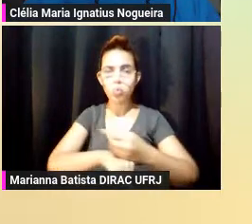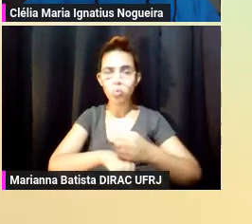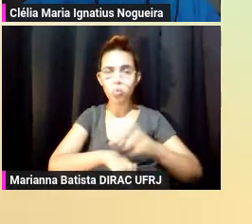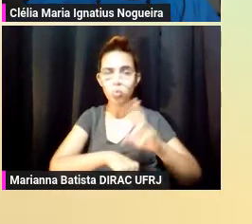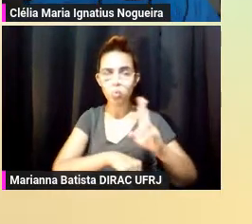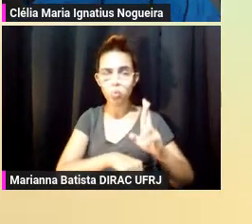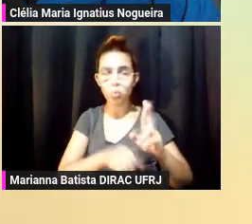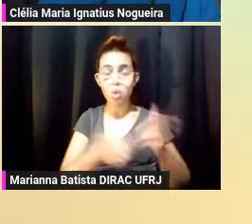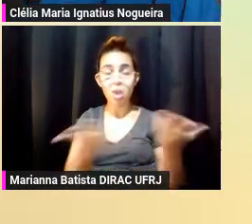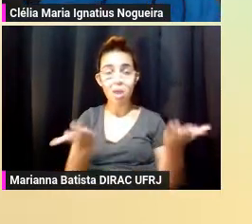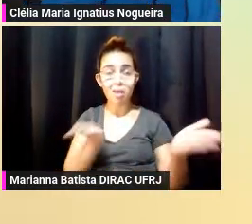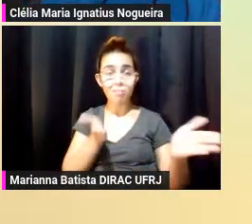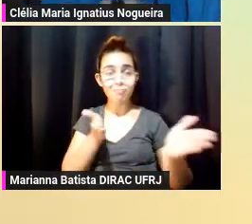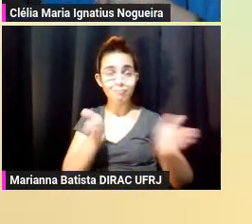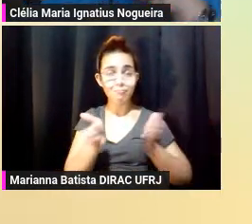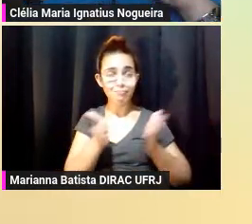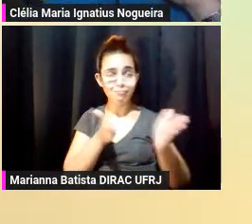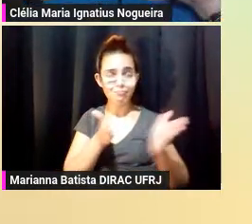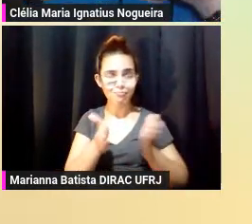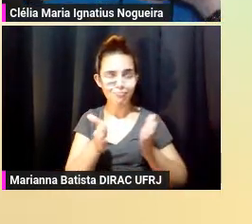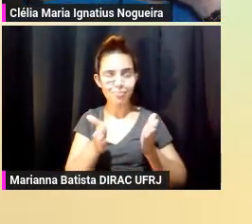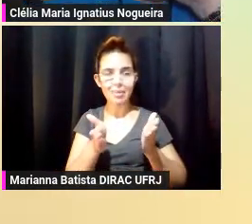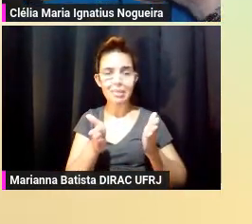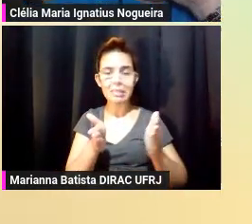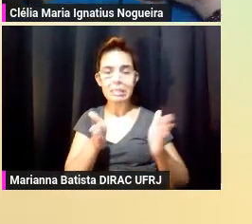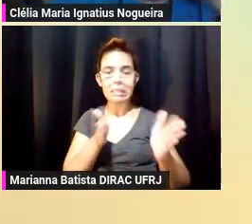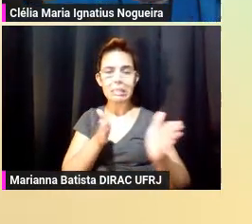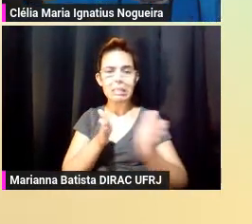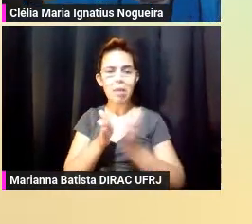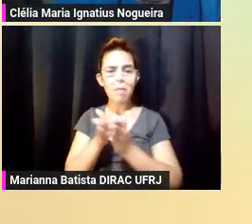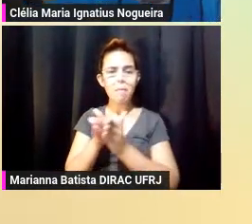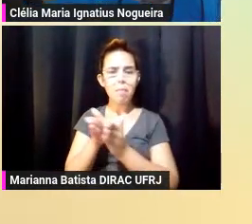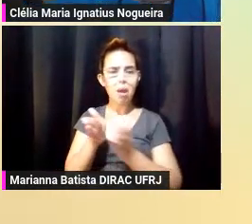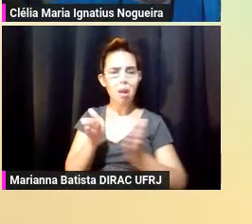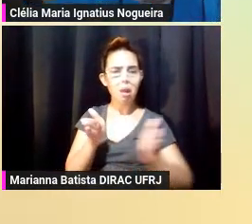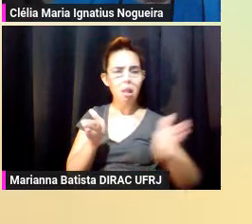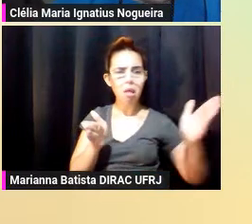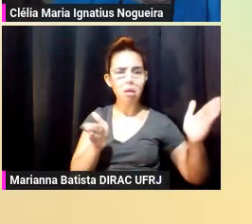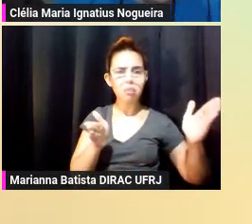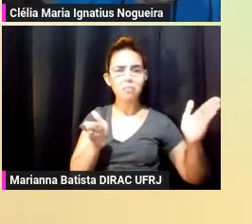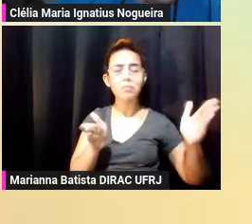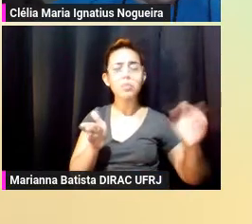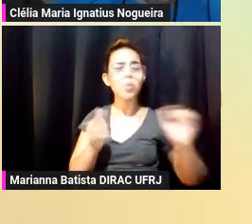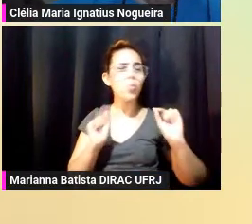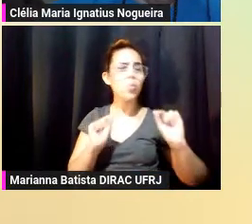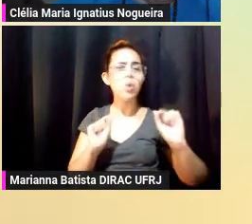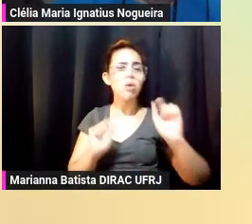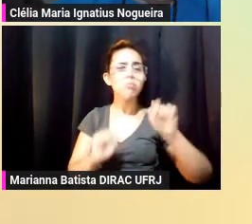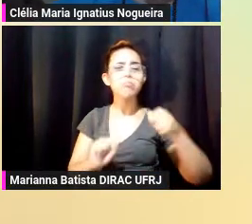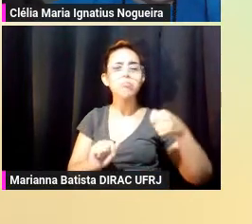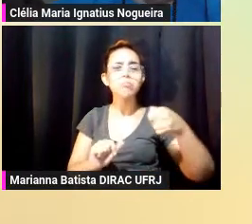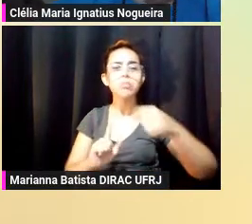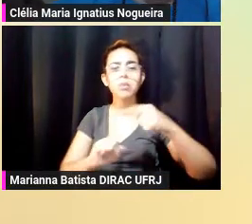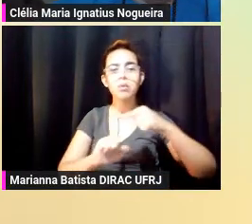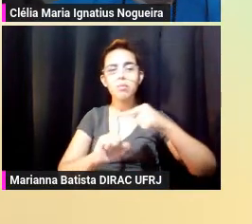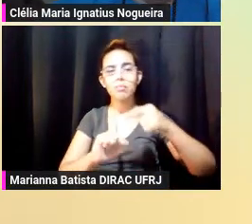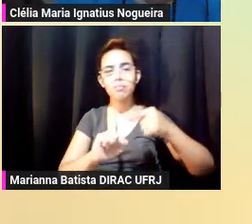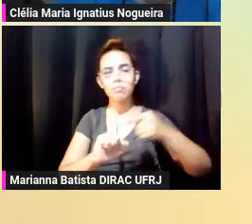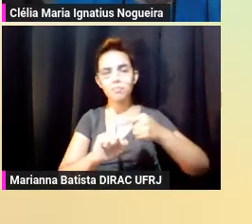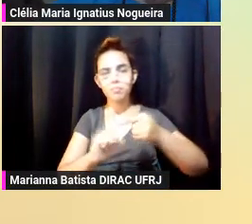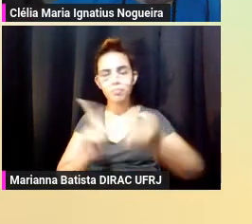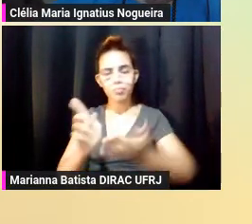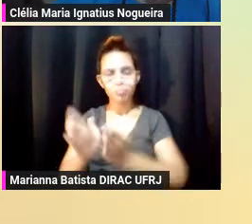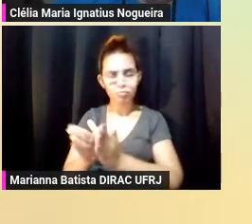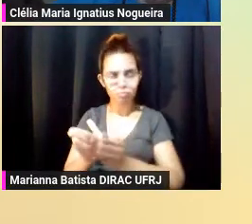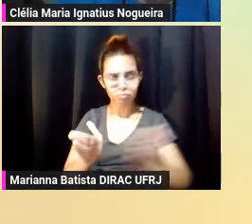de maternagem, de mãe. Mas não só porque eram muitos. Passa, por favor, o slide.